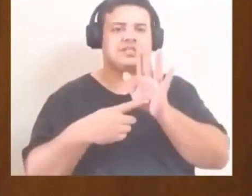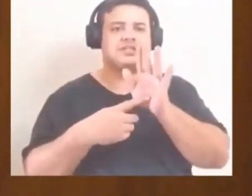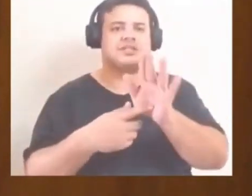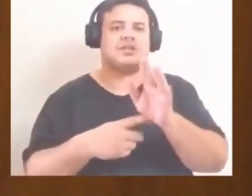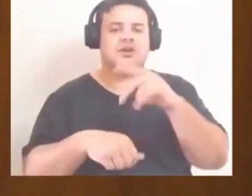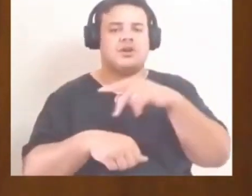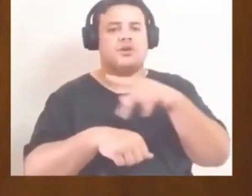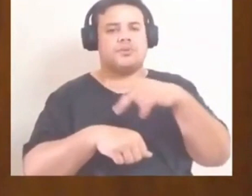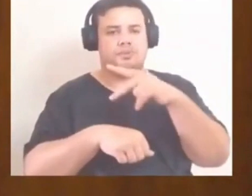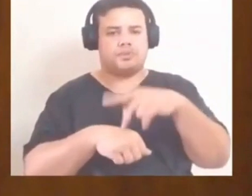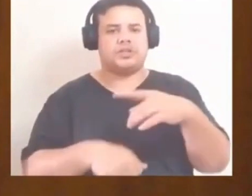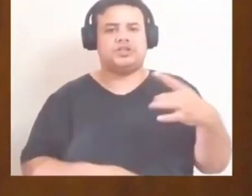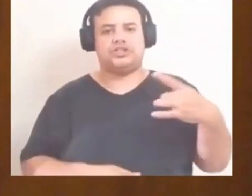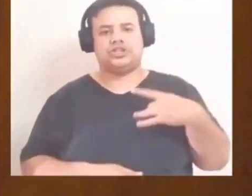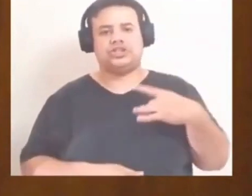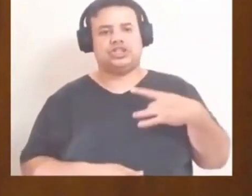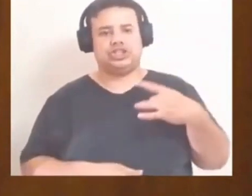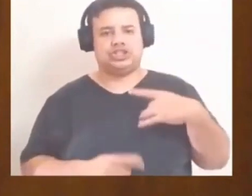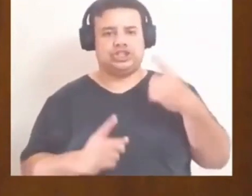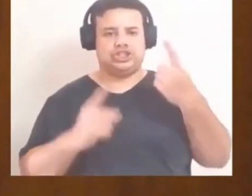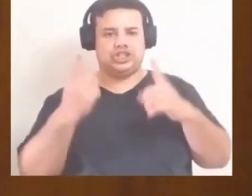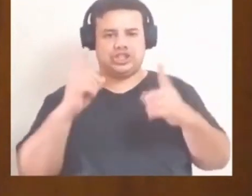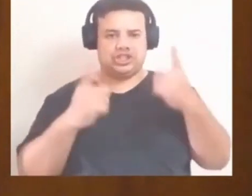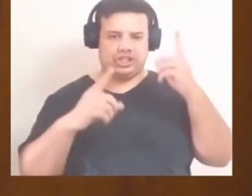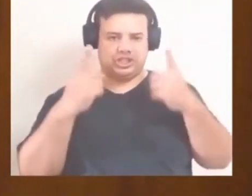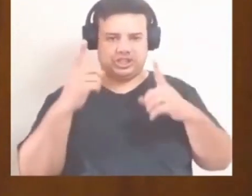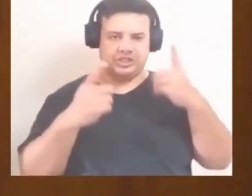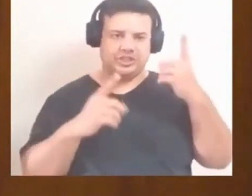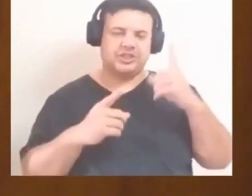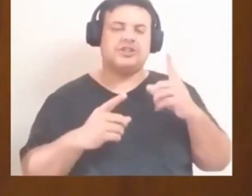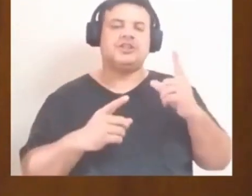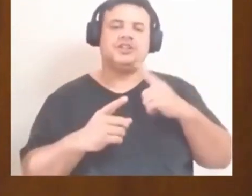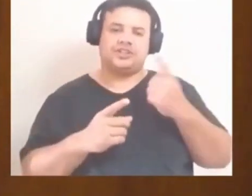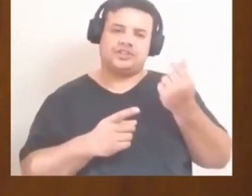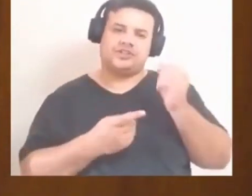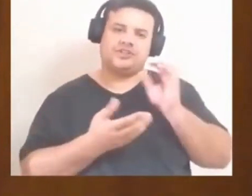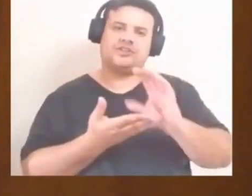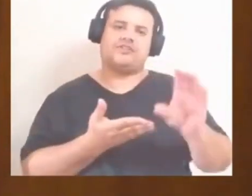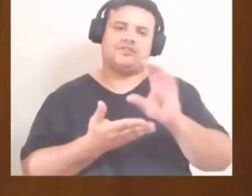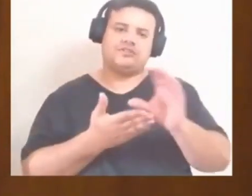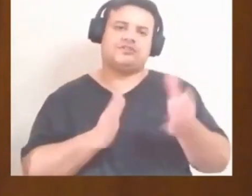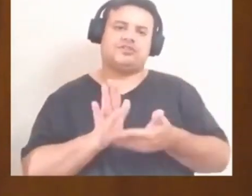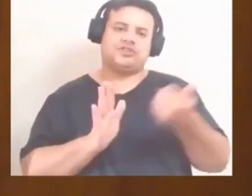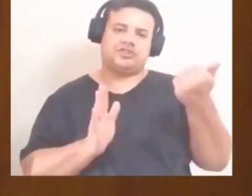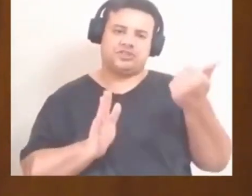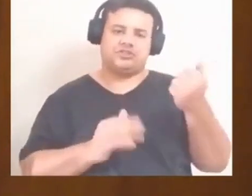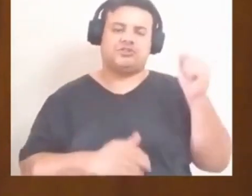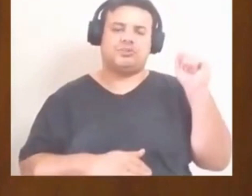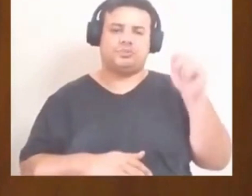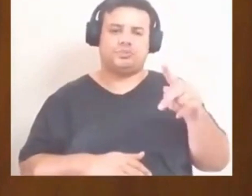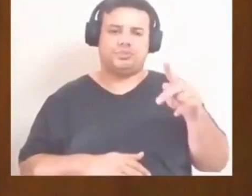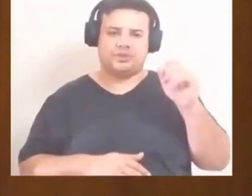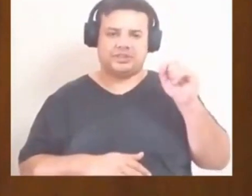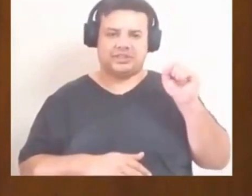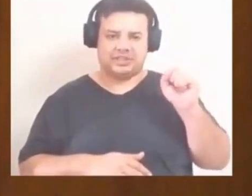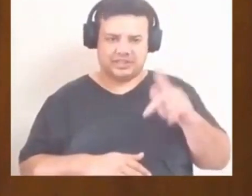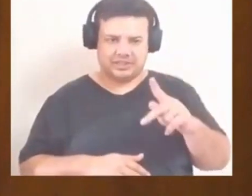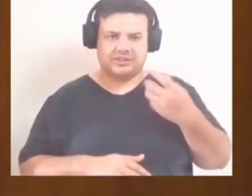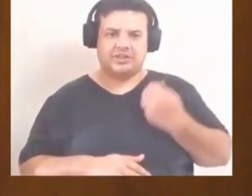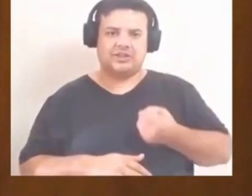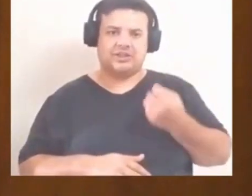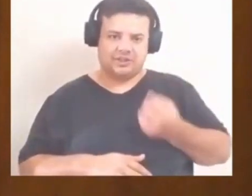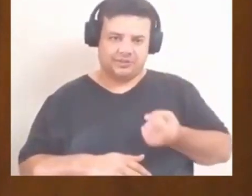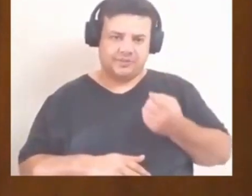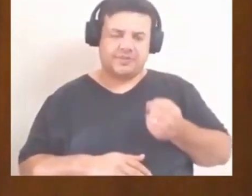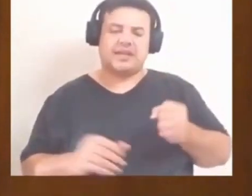Fundos geridos por empresas que quebraram tirando os benefícios dos aposentados quebraram Não antes de deixar